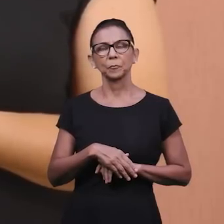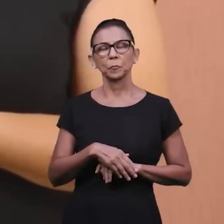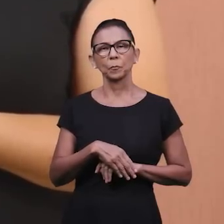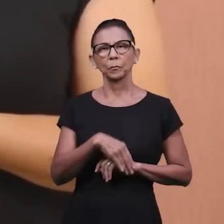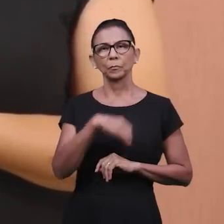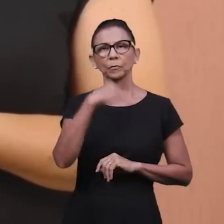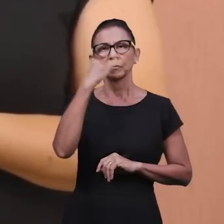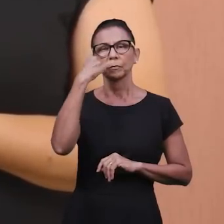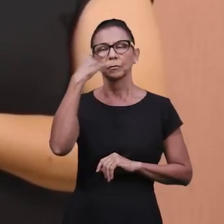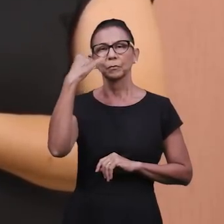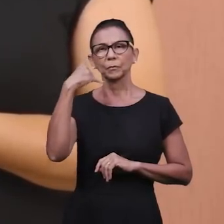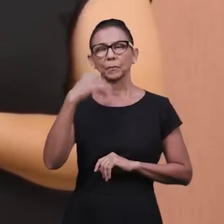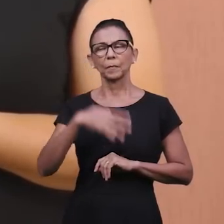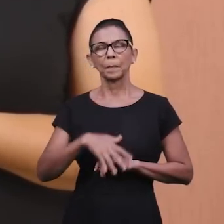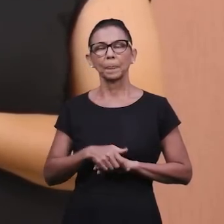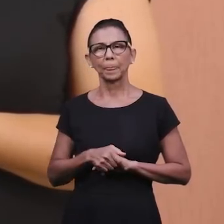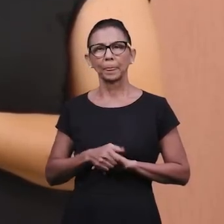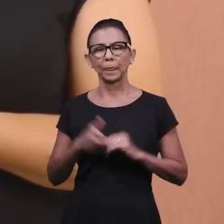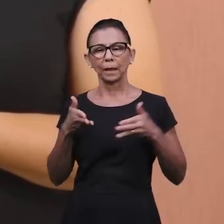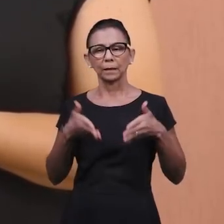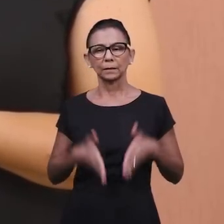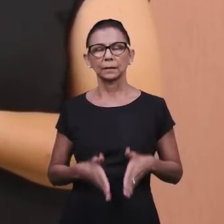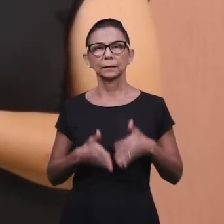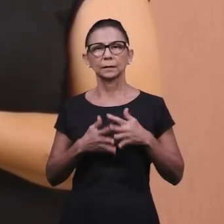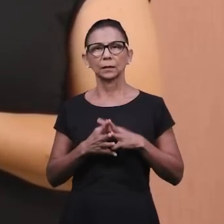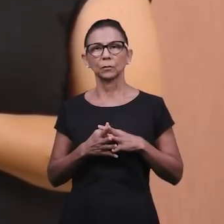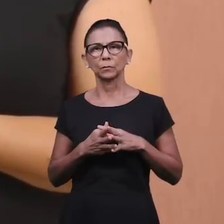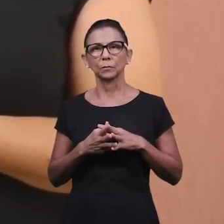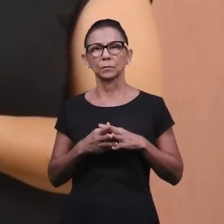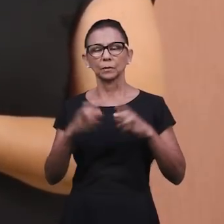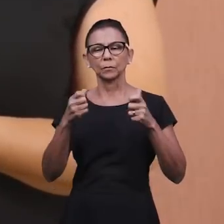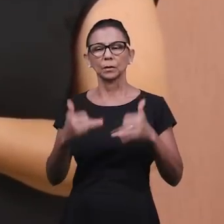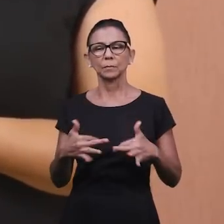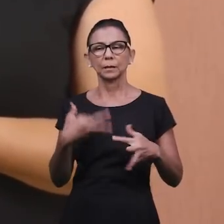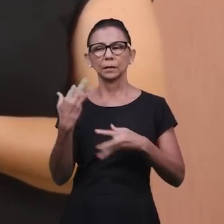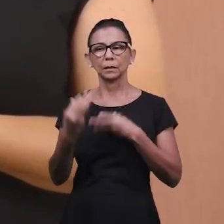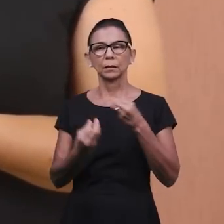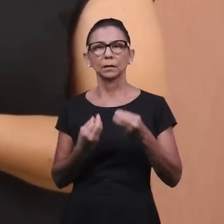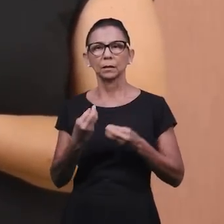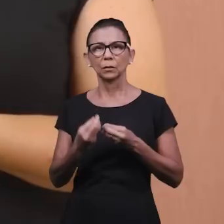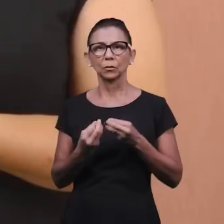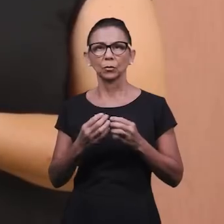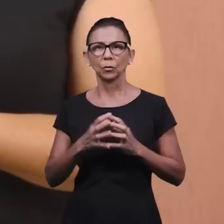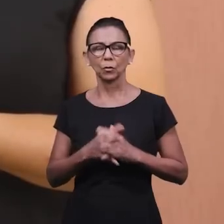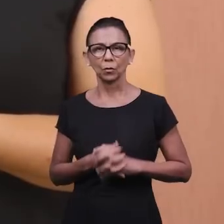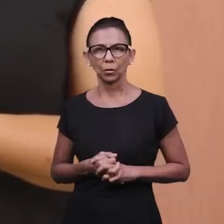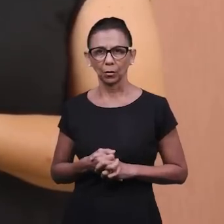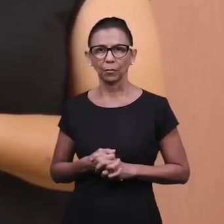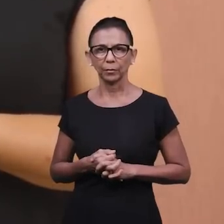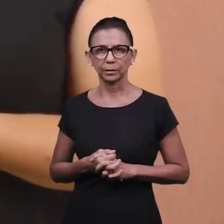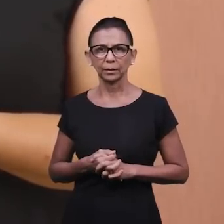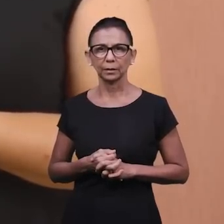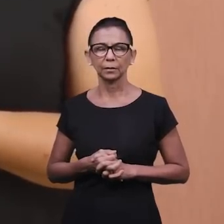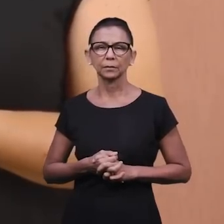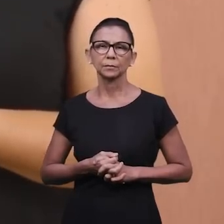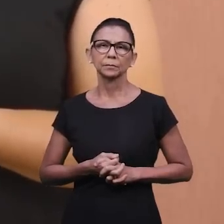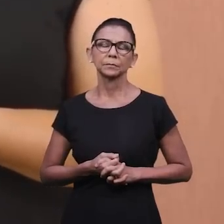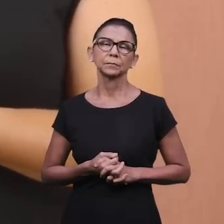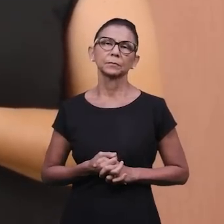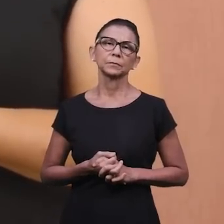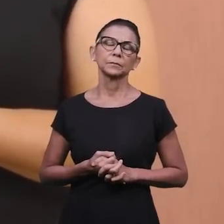histórica. Evitar ficar trazendo novos conteúdos para dentro, porque o intérprete vai ter que desmanchar